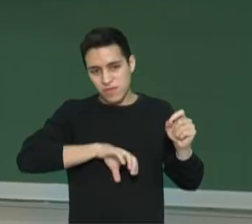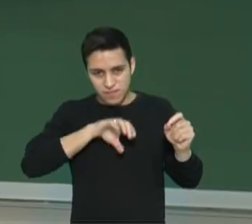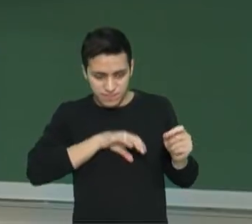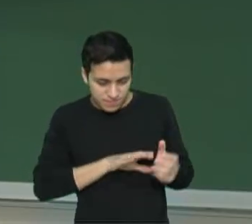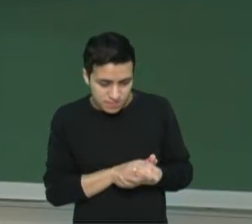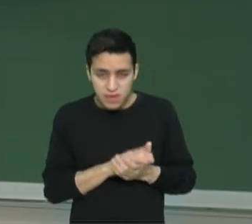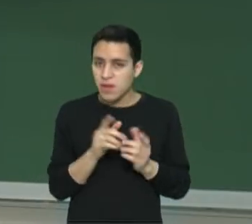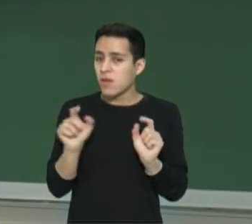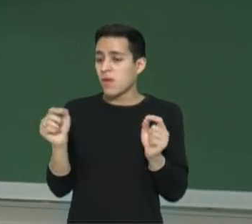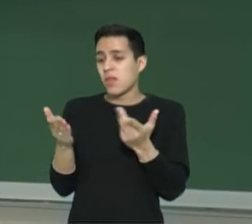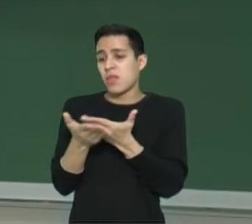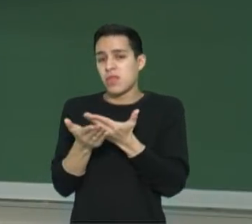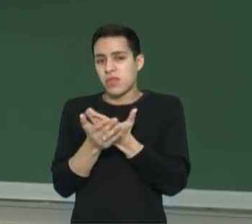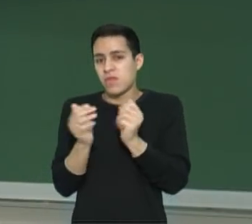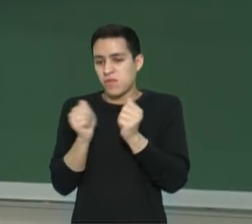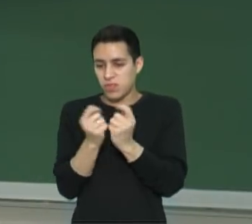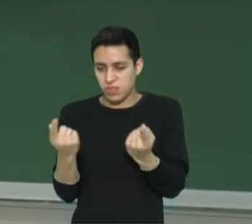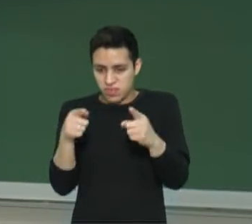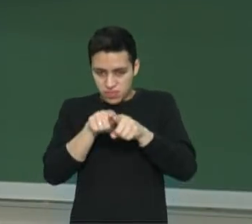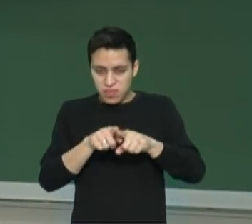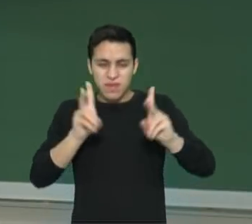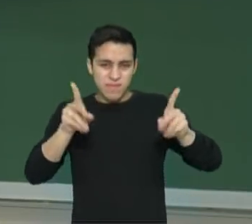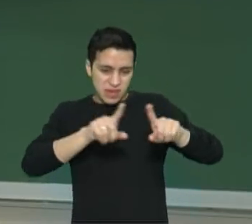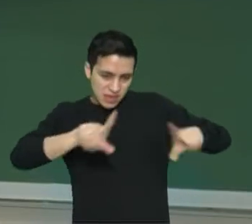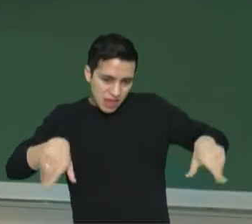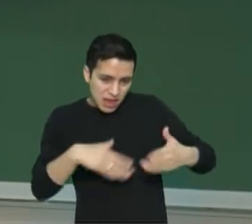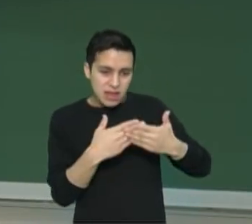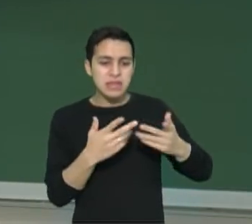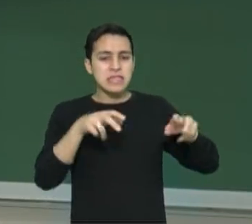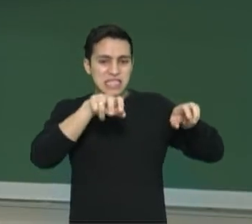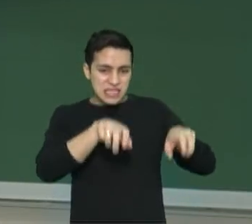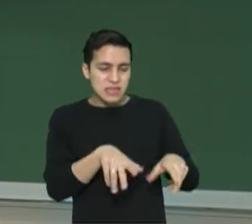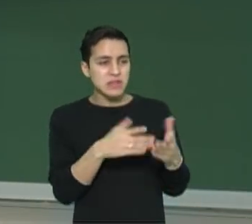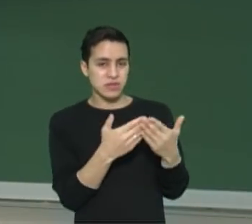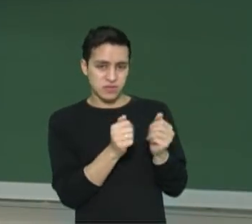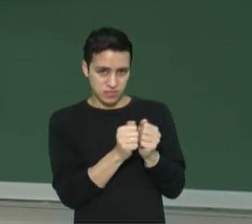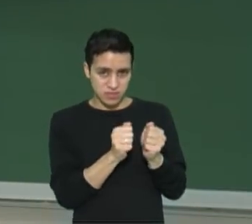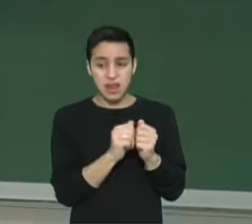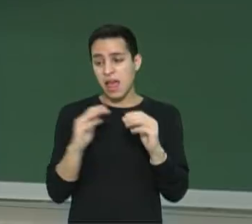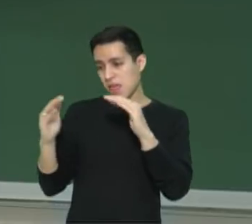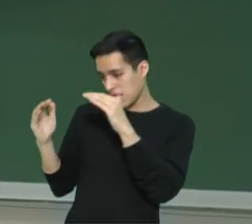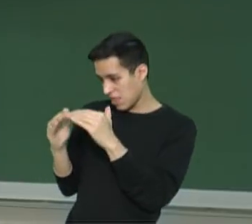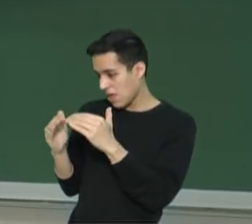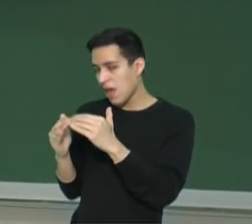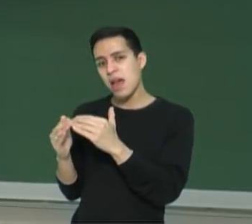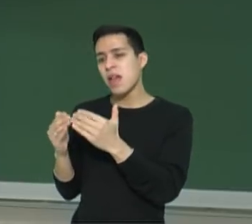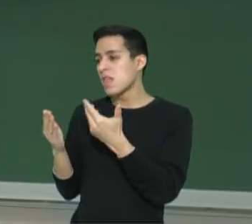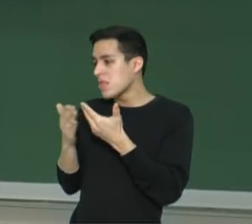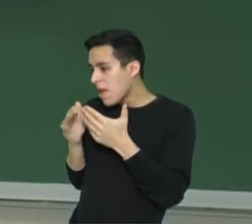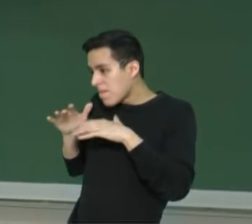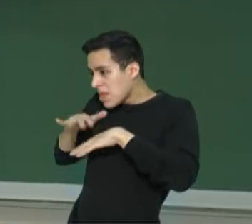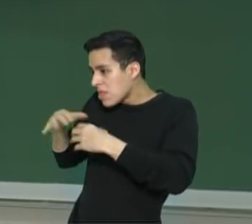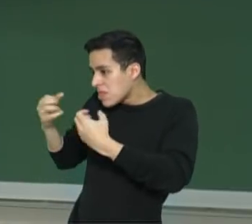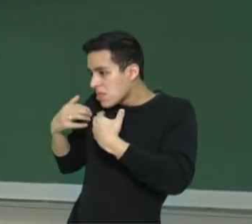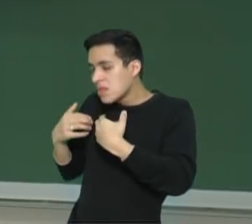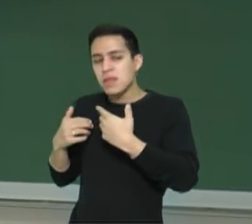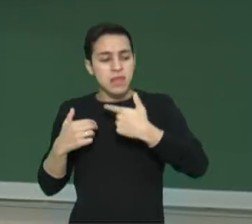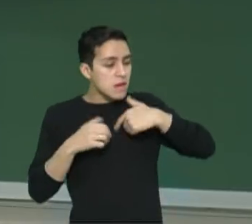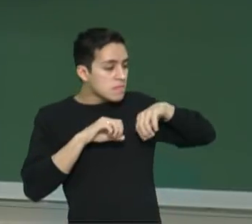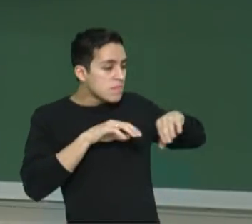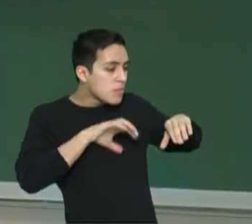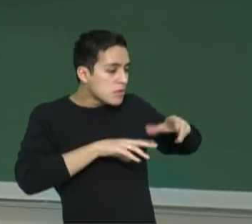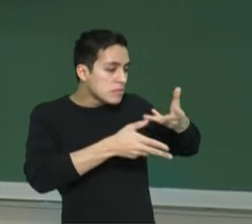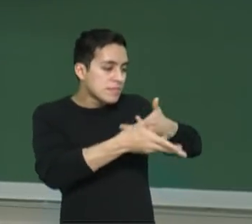que a gente fazia? A gente estudava junto, né? Nós estávamos na mesma sala. Então, em casa, eu estudava com ela para matemática e ela estudava comigo para